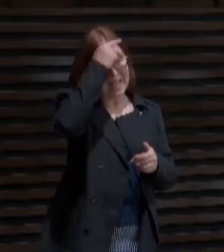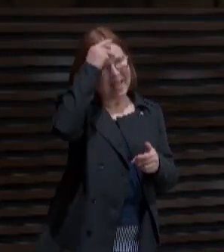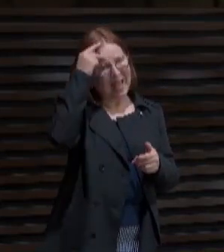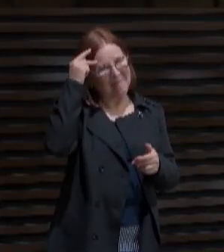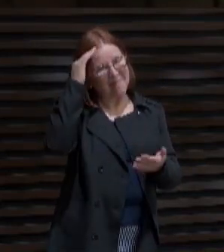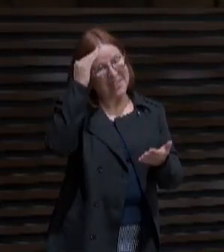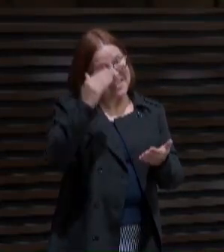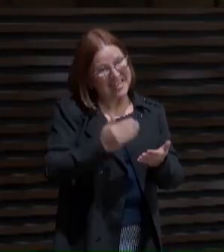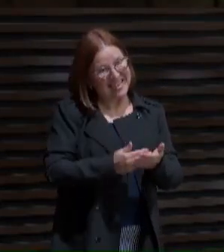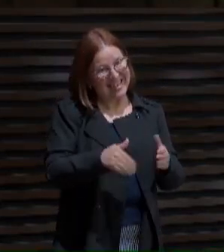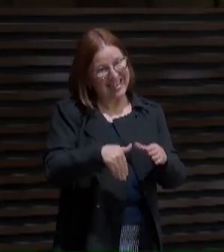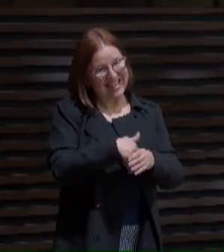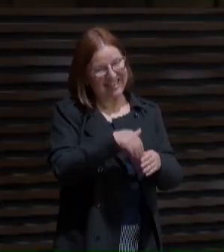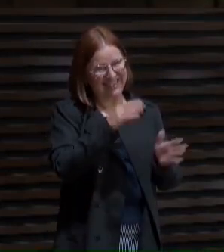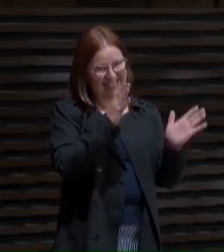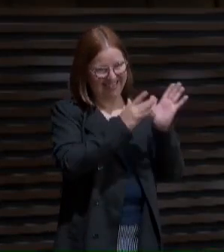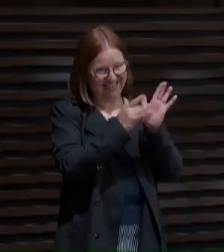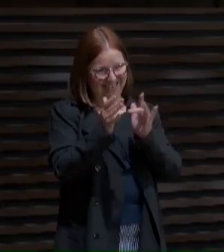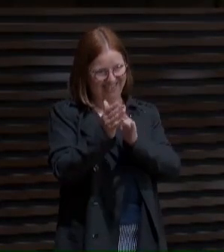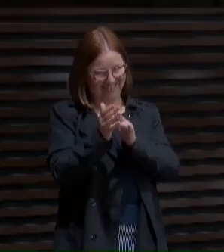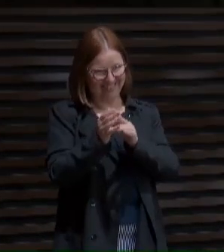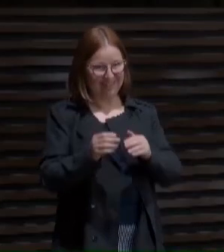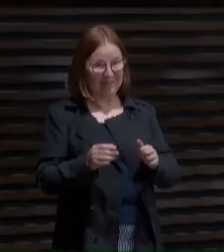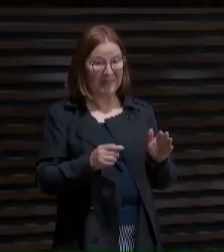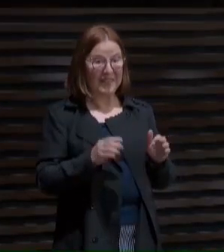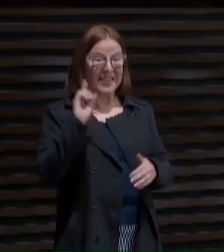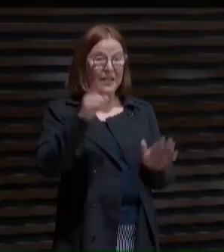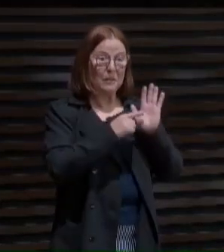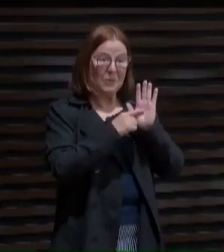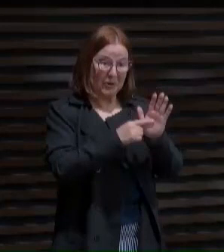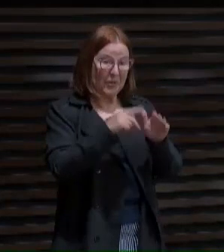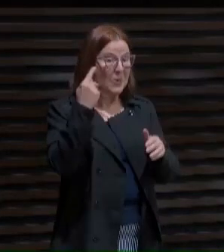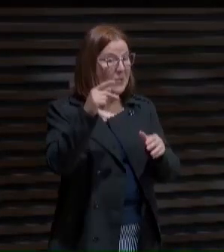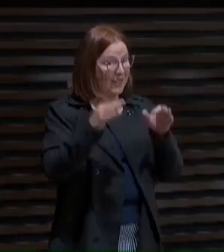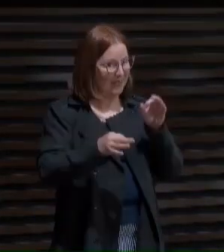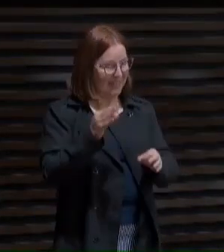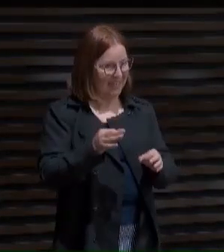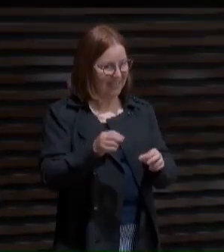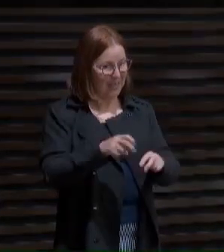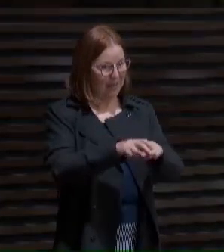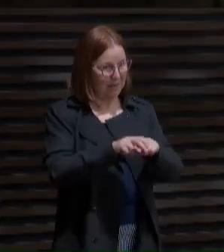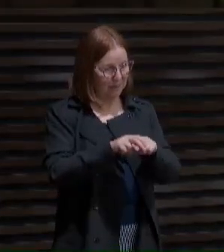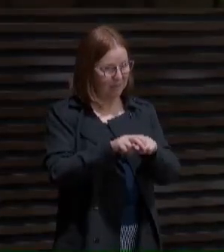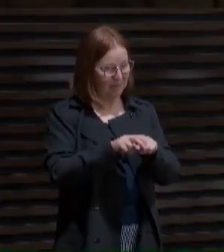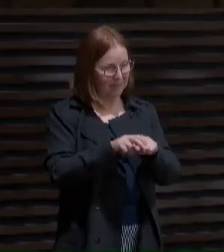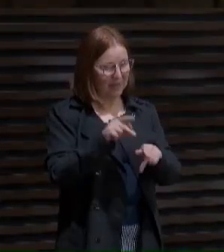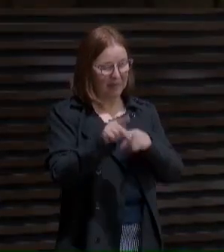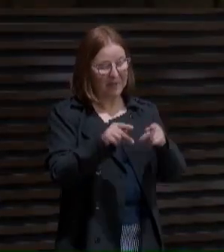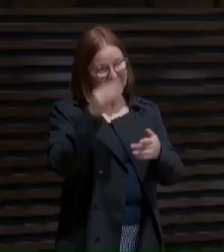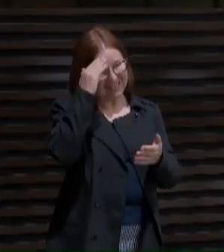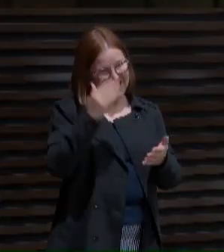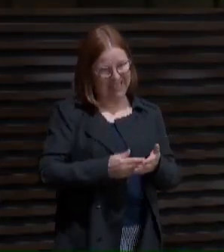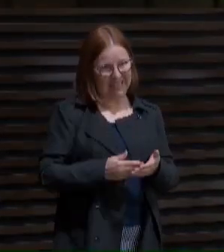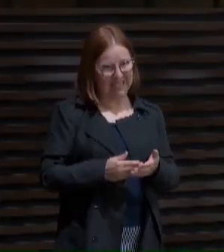no versículo 25: mostrando assim sua justiça em favor dos que creem. E você fica tentando